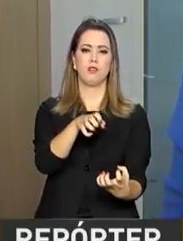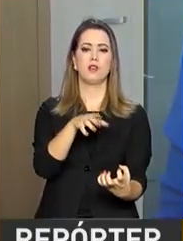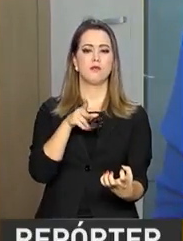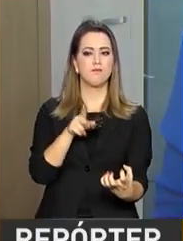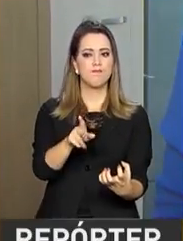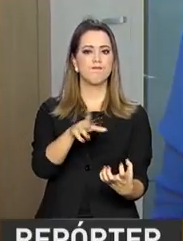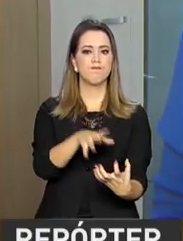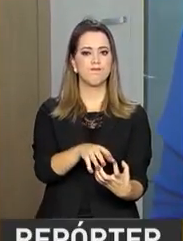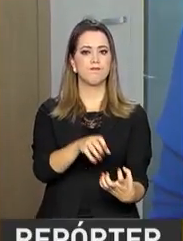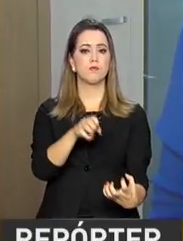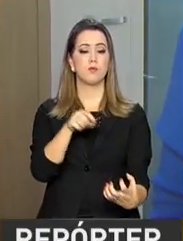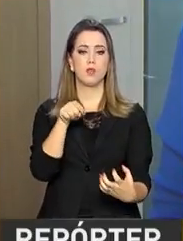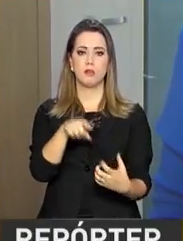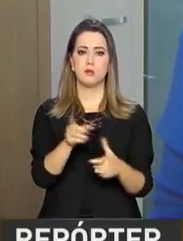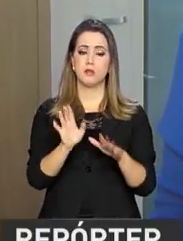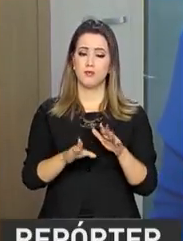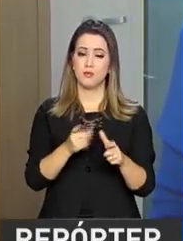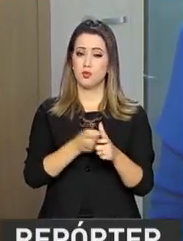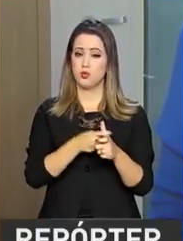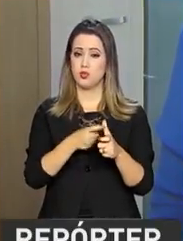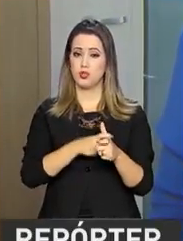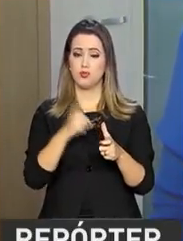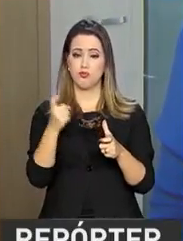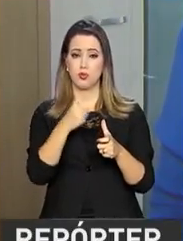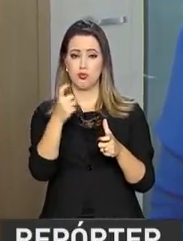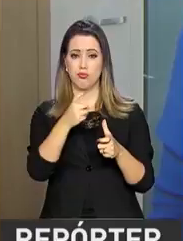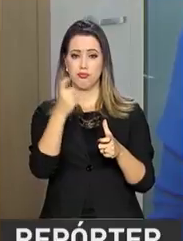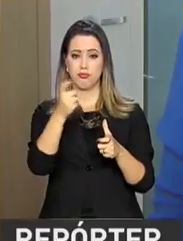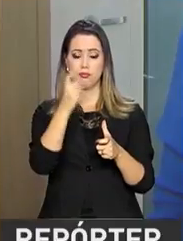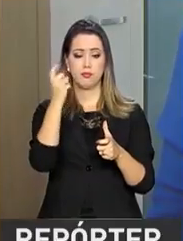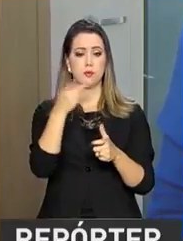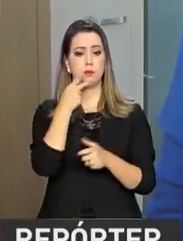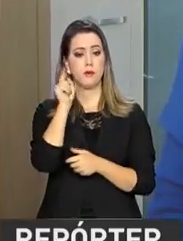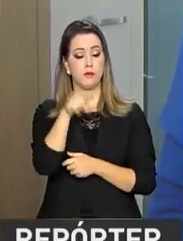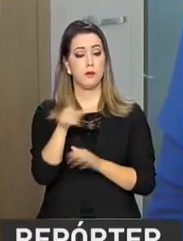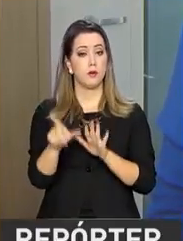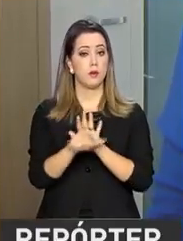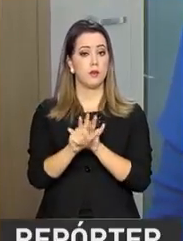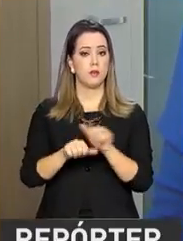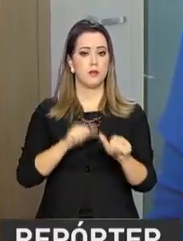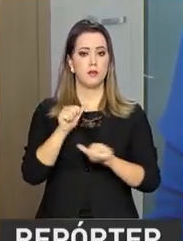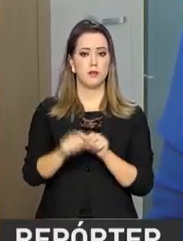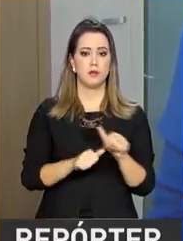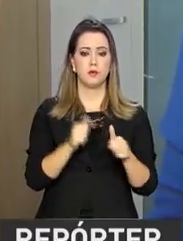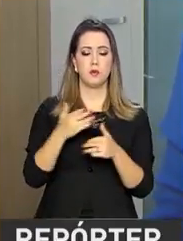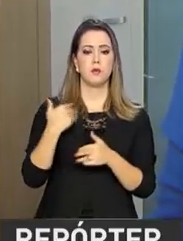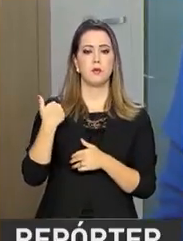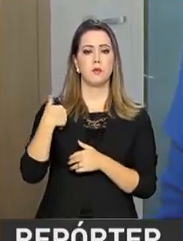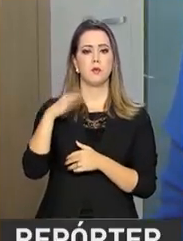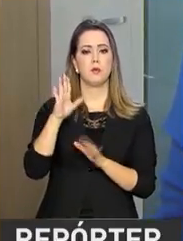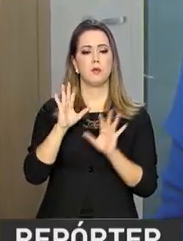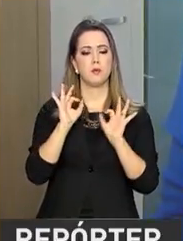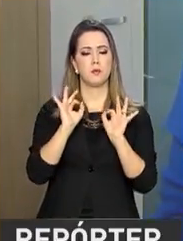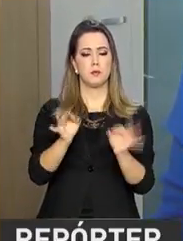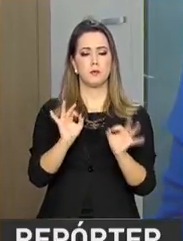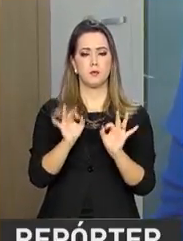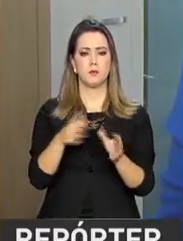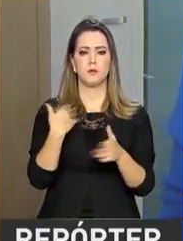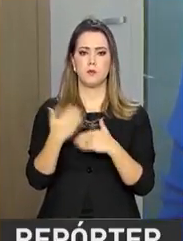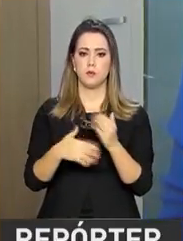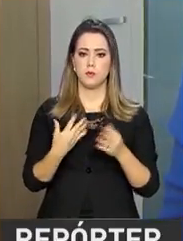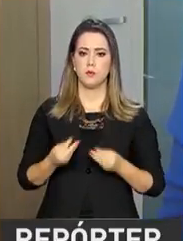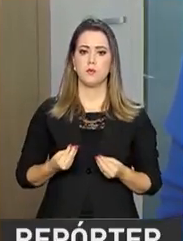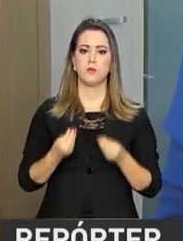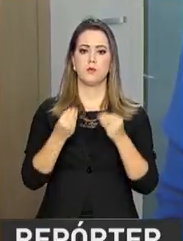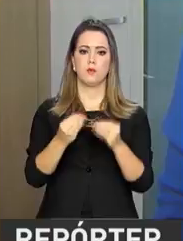vermelho aqui nos estúdios da nbr marcelo caetano garantiu que a reforma vai deixar a presidência sustentável e garantir